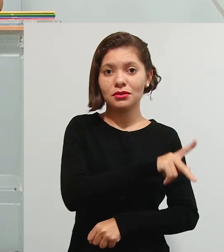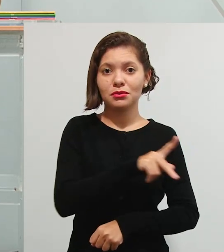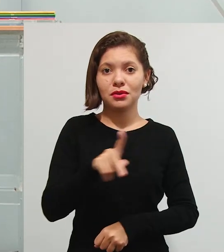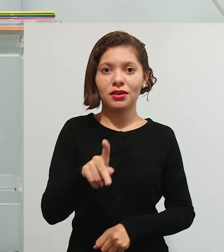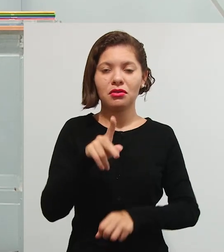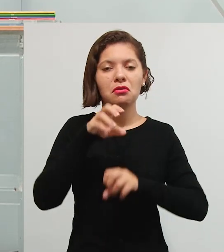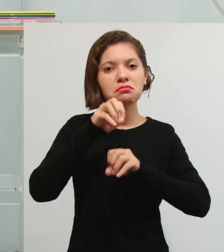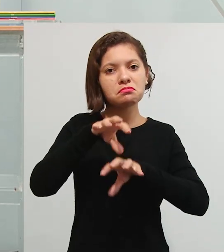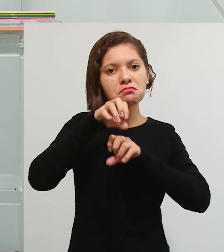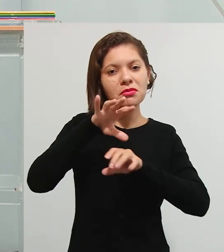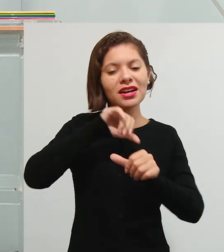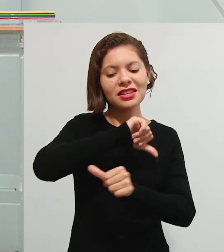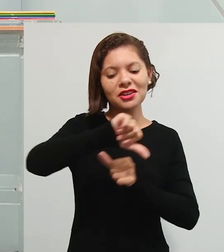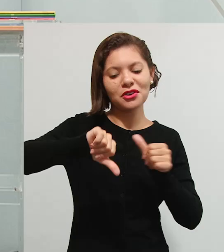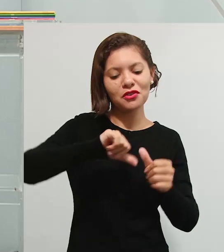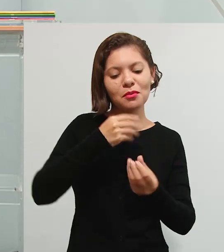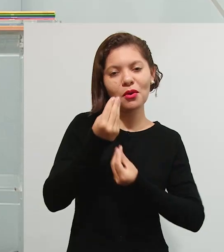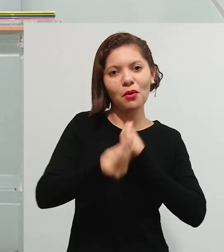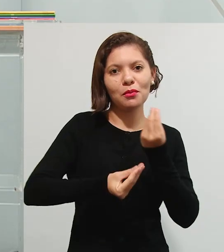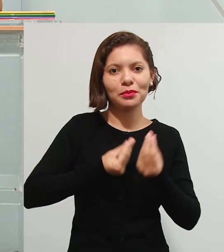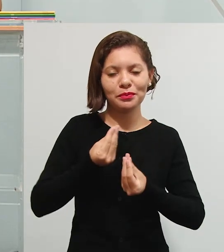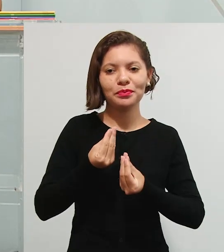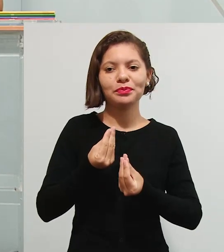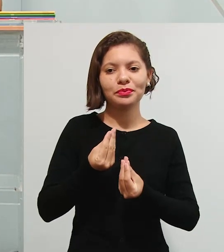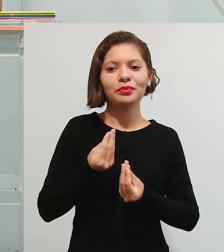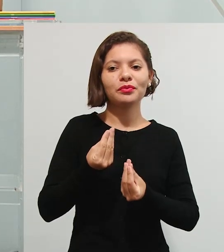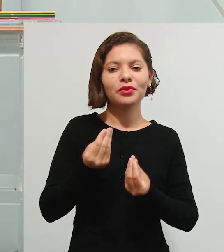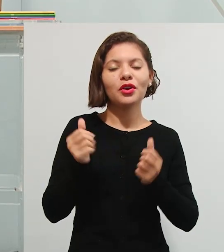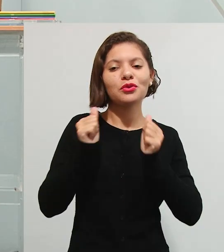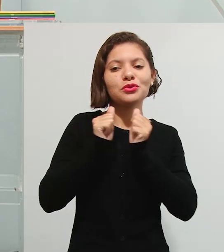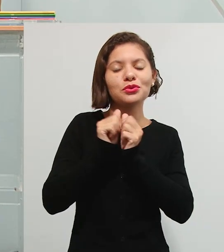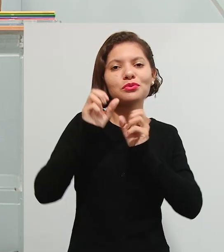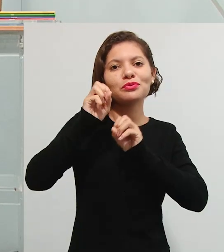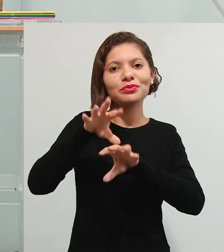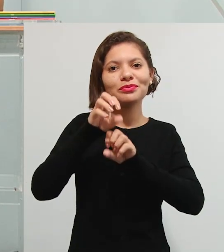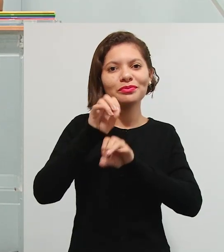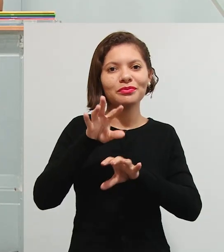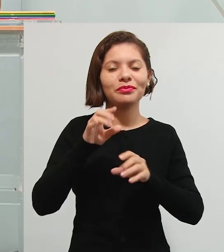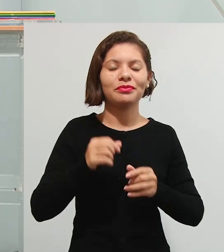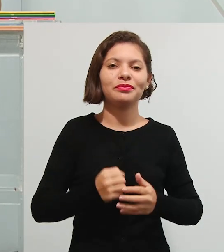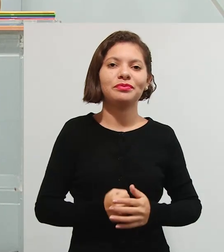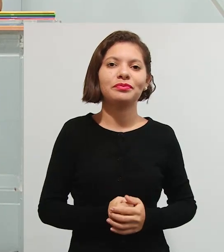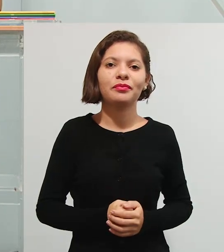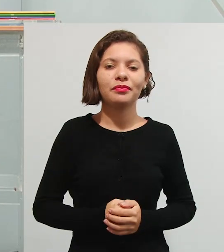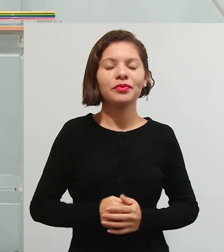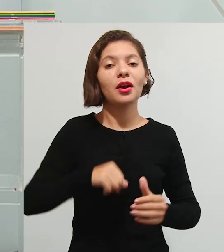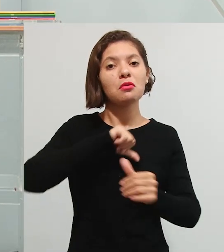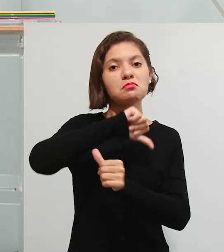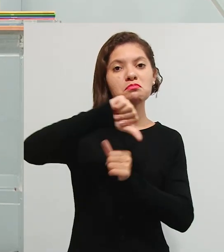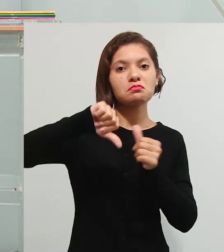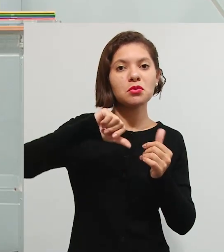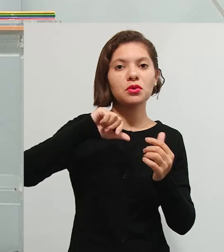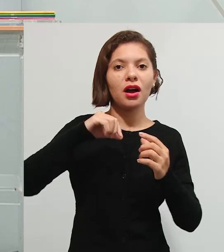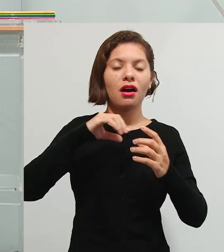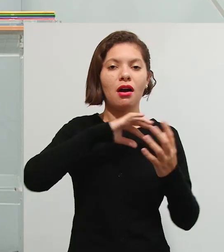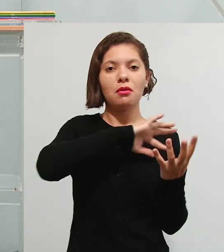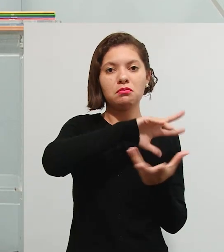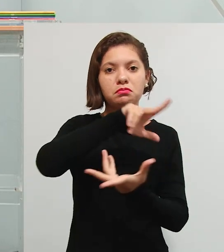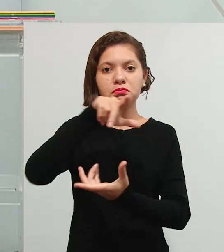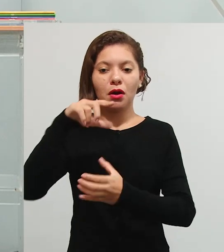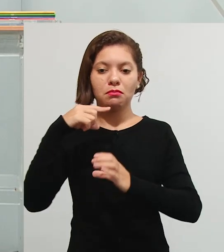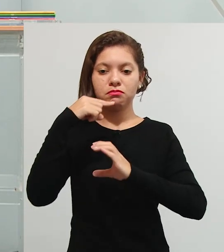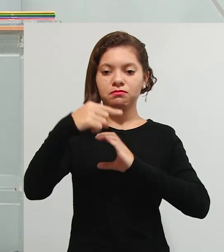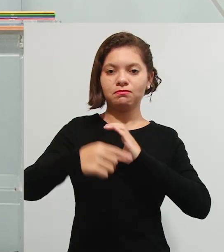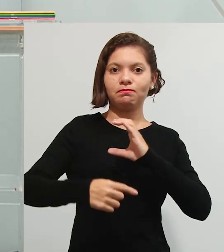acreditamos em outra transformação a não ser aquela em que a educação realiza. Porque é ela que transforma mundos, é ela que